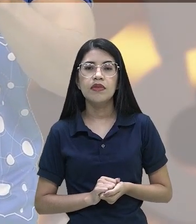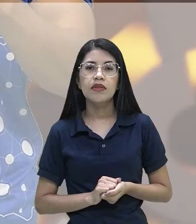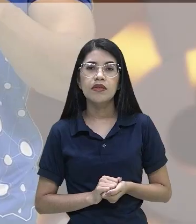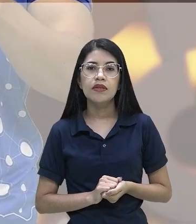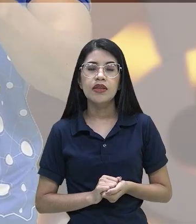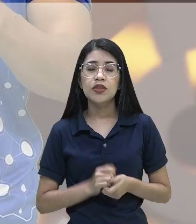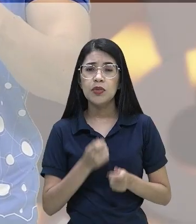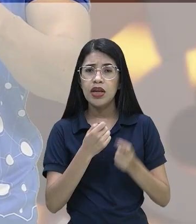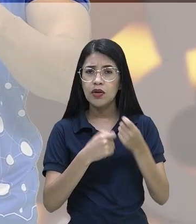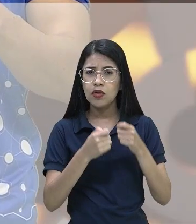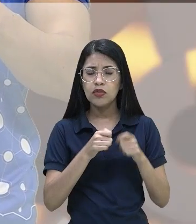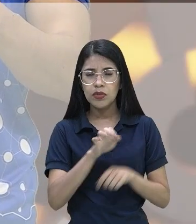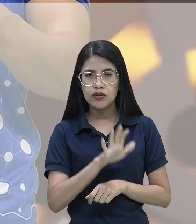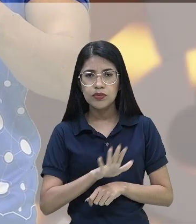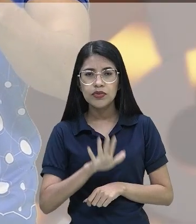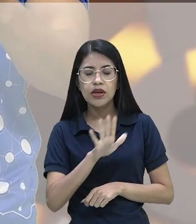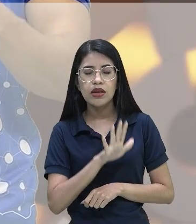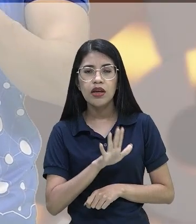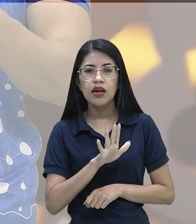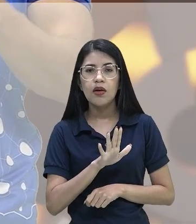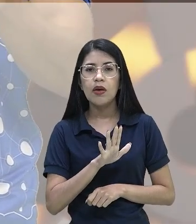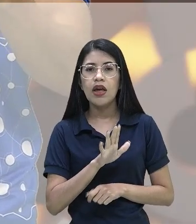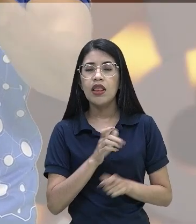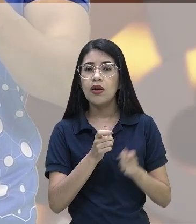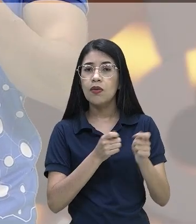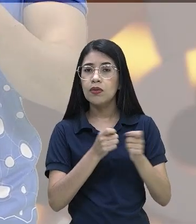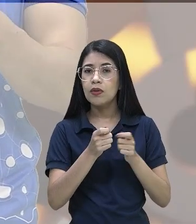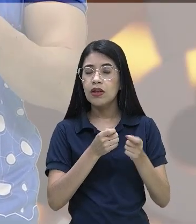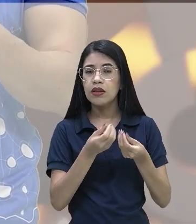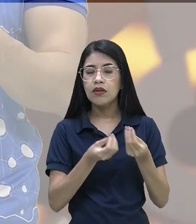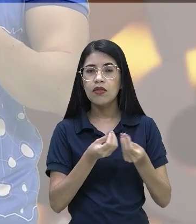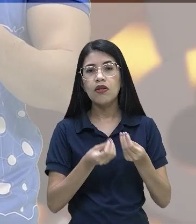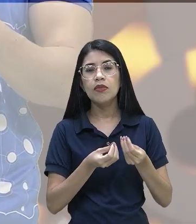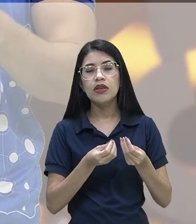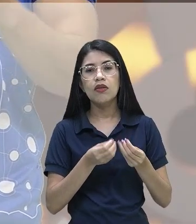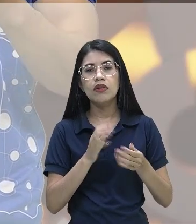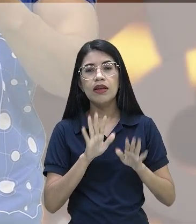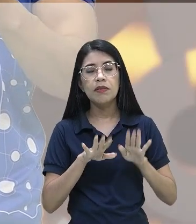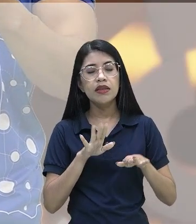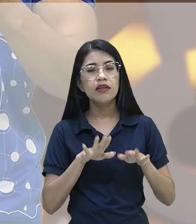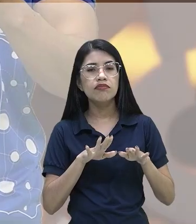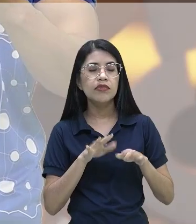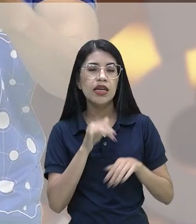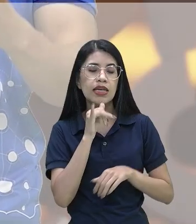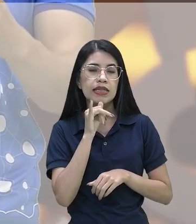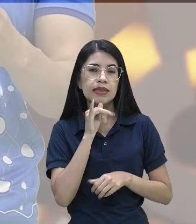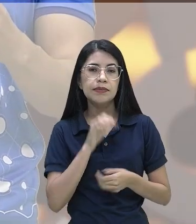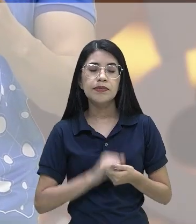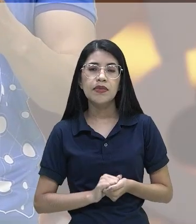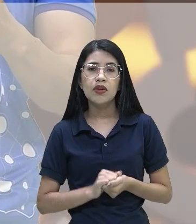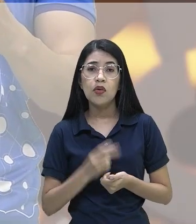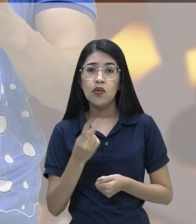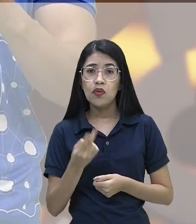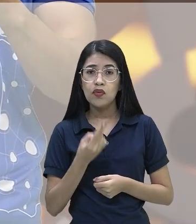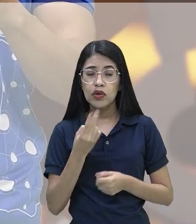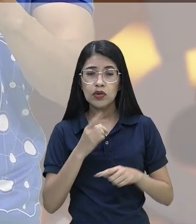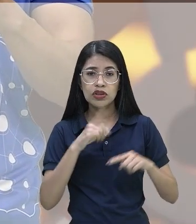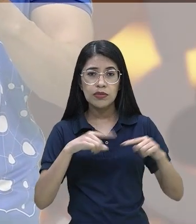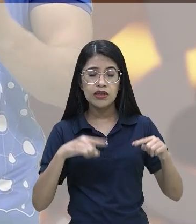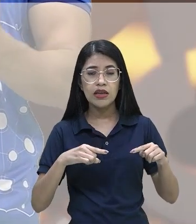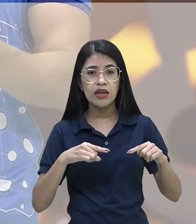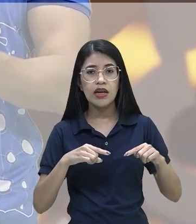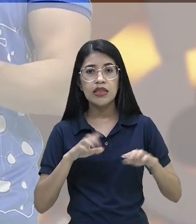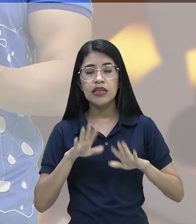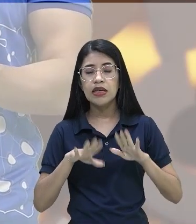né, a economia de uma forma geral, ela é regulada pela própria dinâmica do mercado. Então, por exemplo, o preço dos produtos é